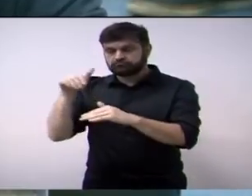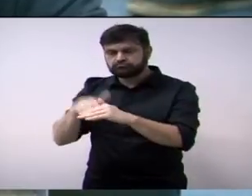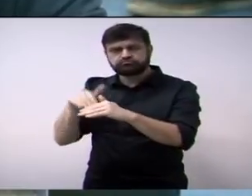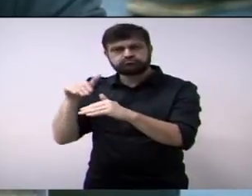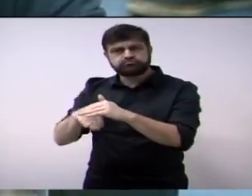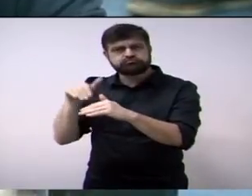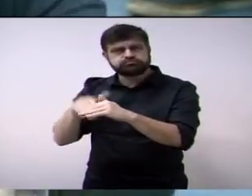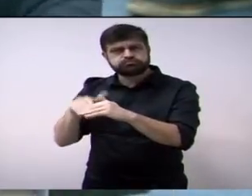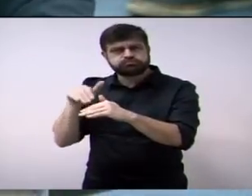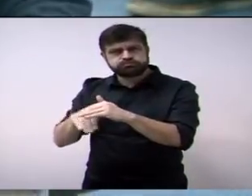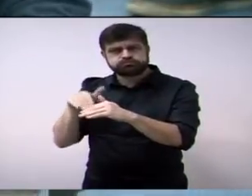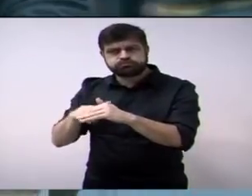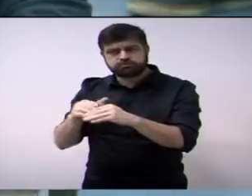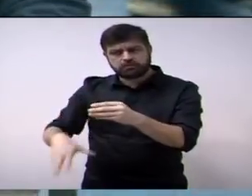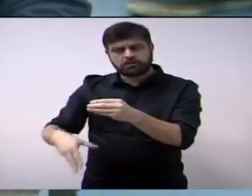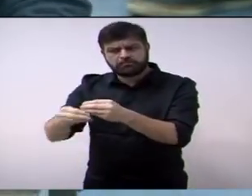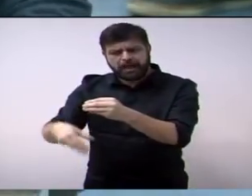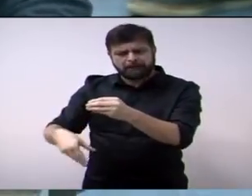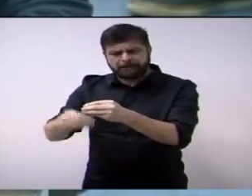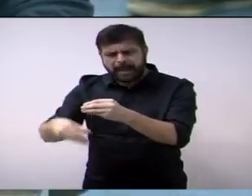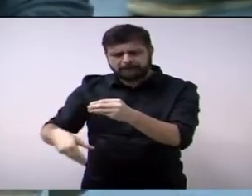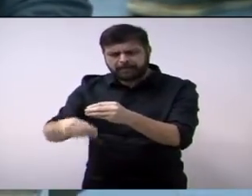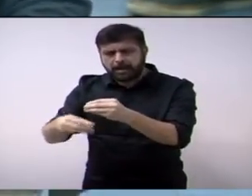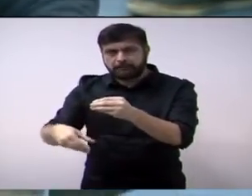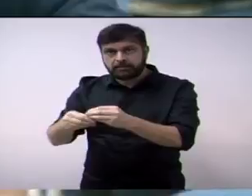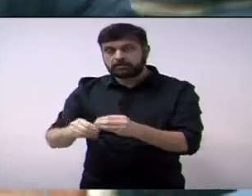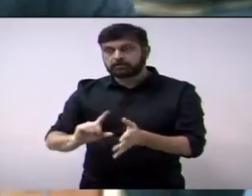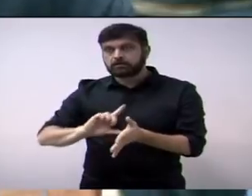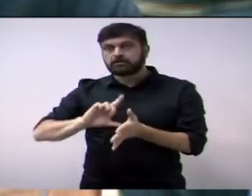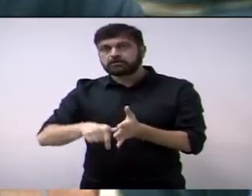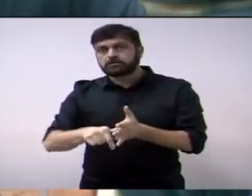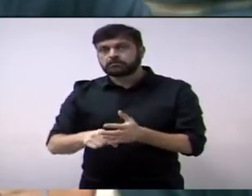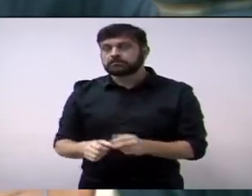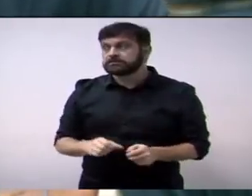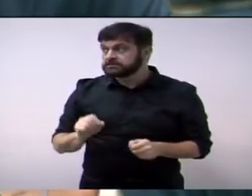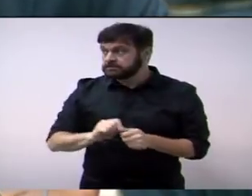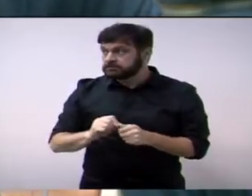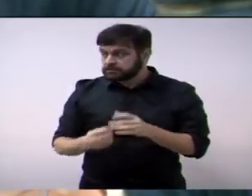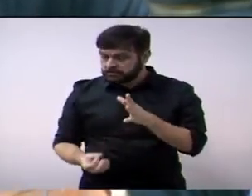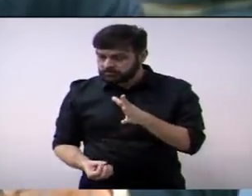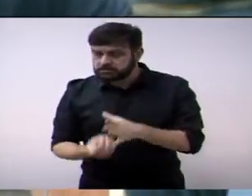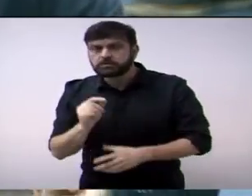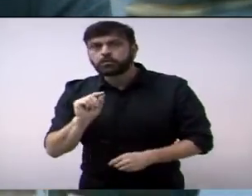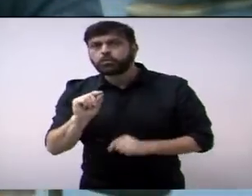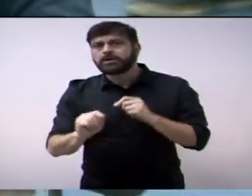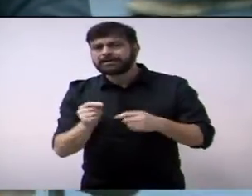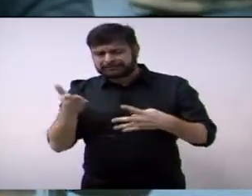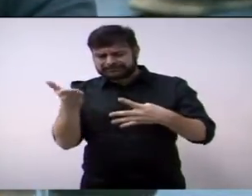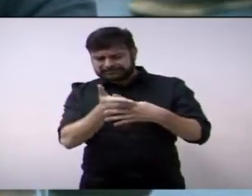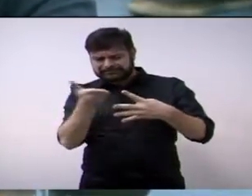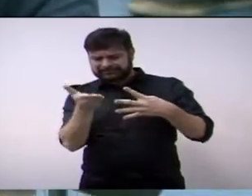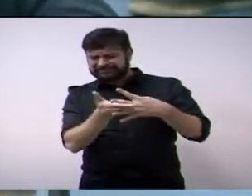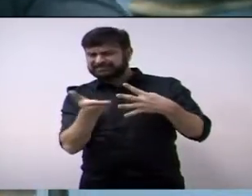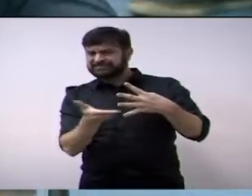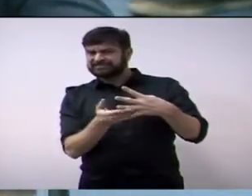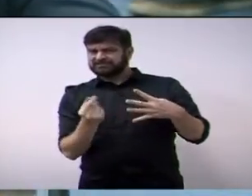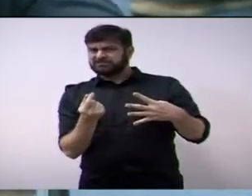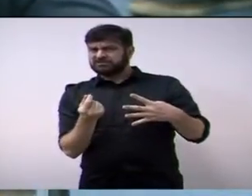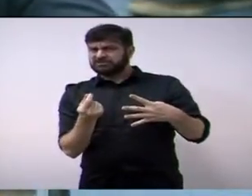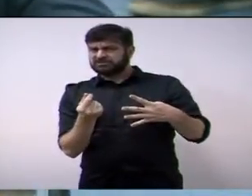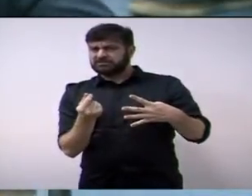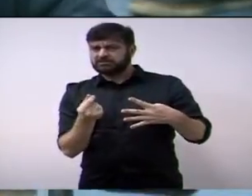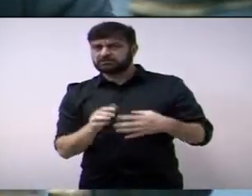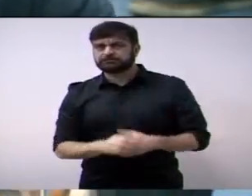e seus devidos acréscimos. A atual gestão, ela também fez esse parcelamento, colocando